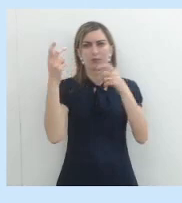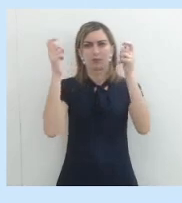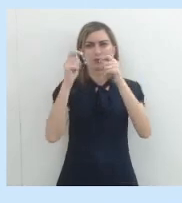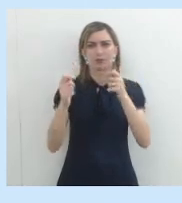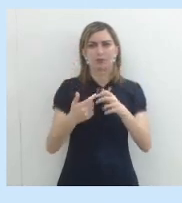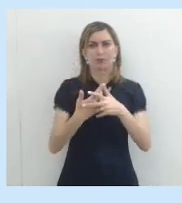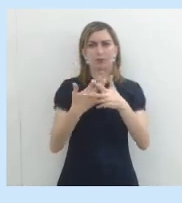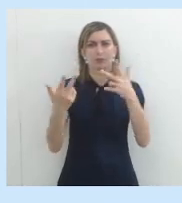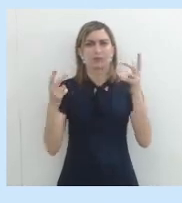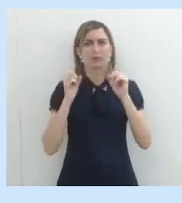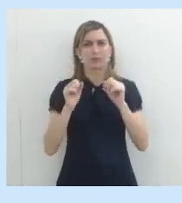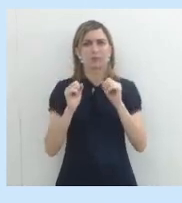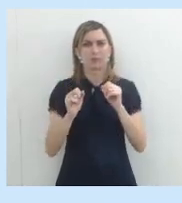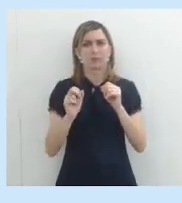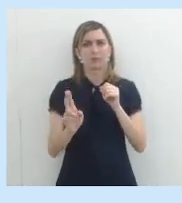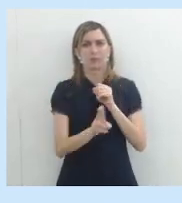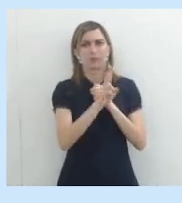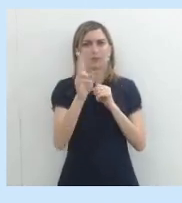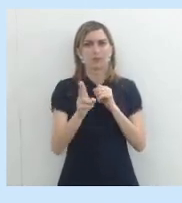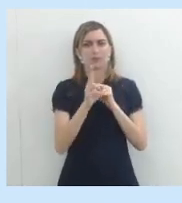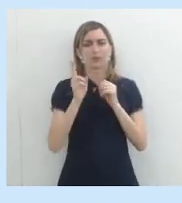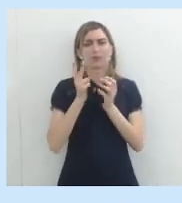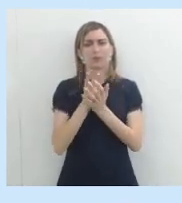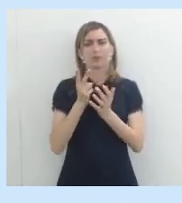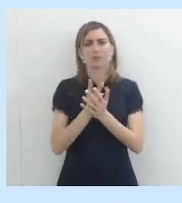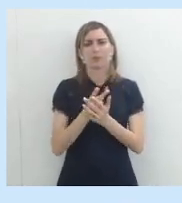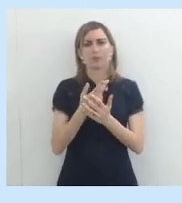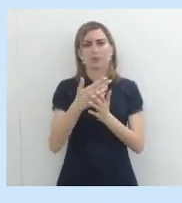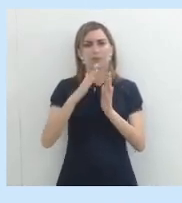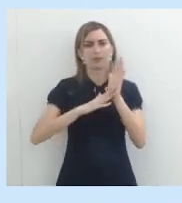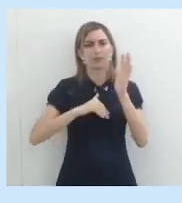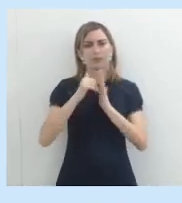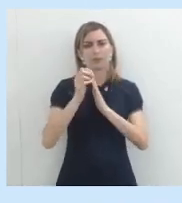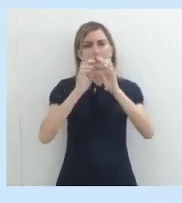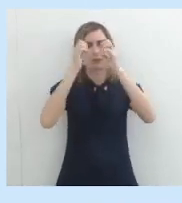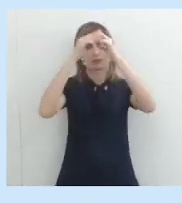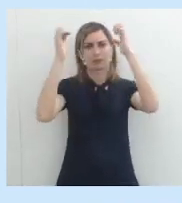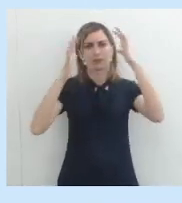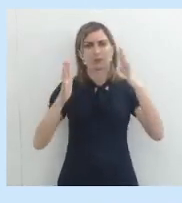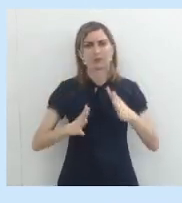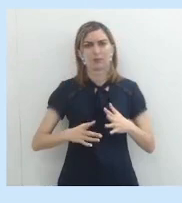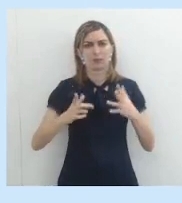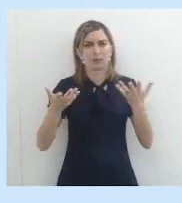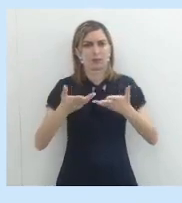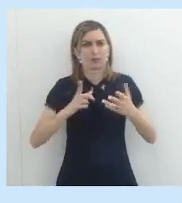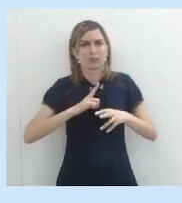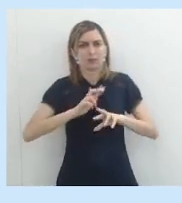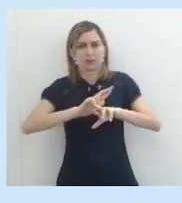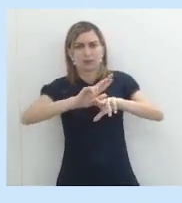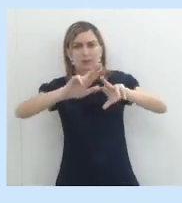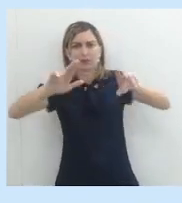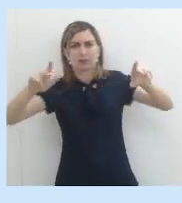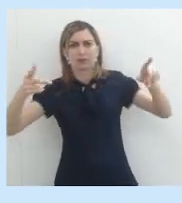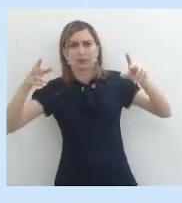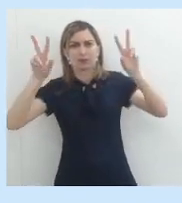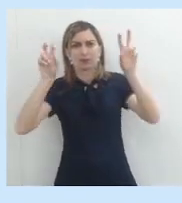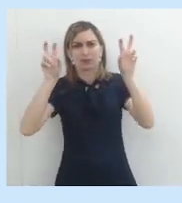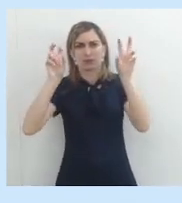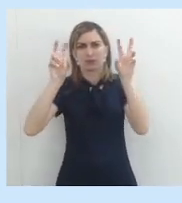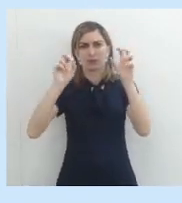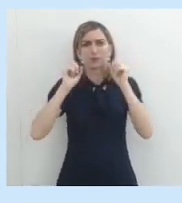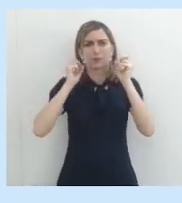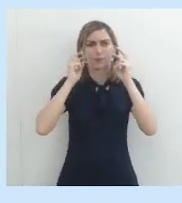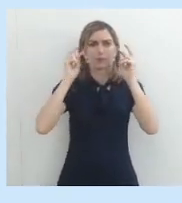Então, nessa exposição, você não vai ver apenas pintura e escultura. Hoje em dia você tem exposição de vários temas. Também você pode